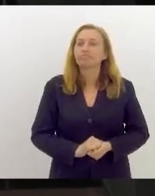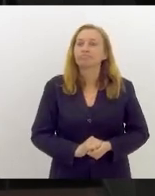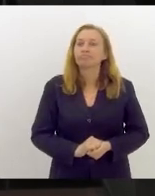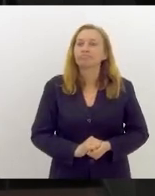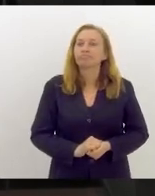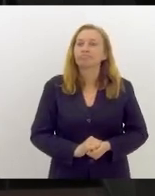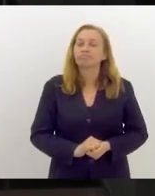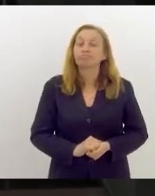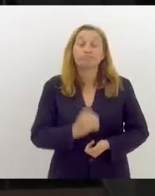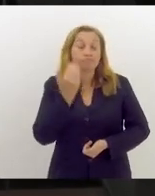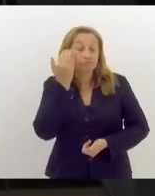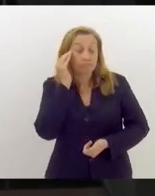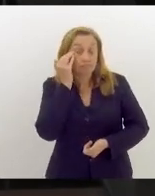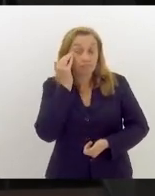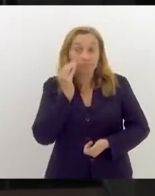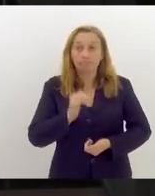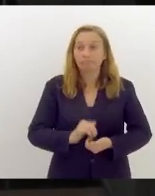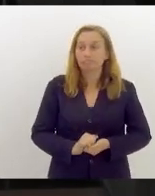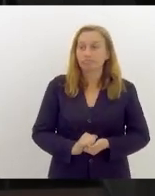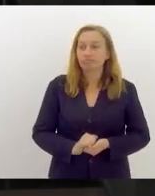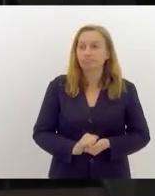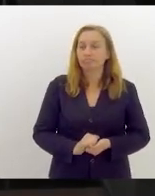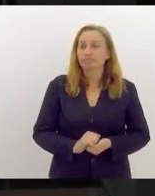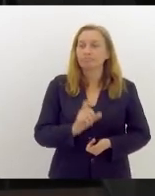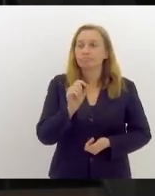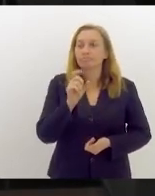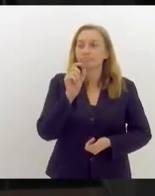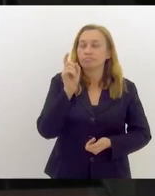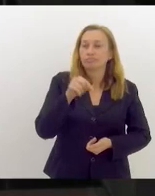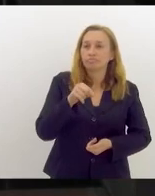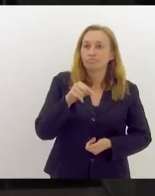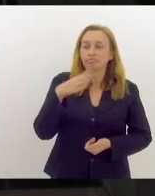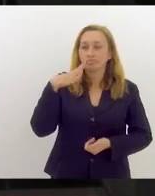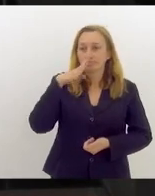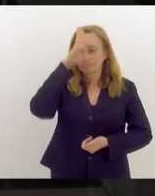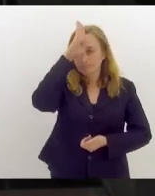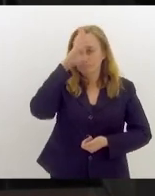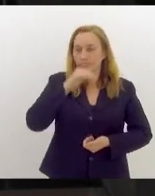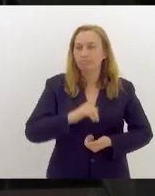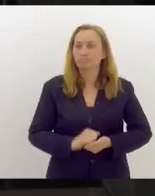tentar entender o que que é o bolsonarismo